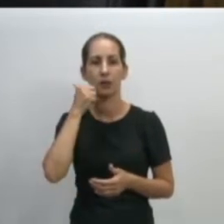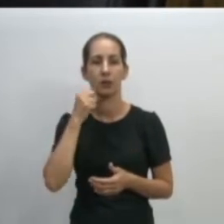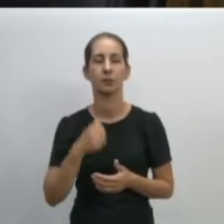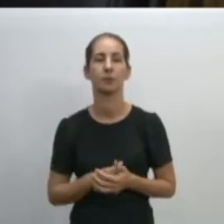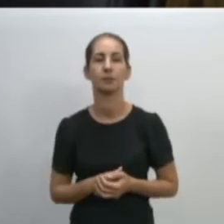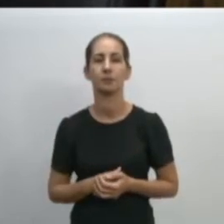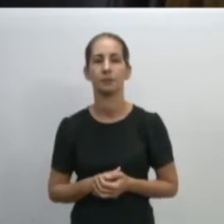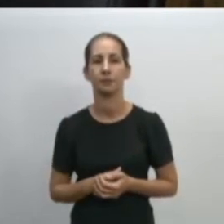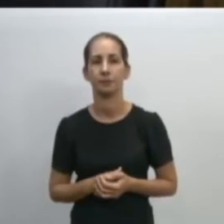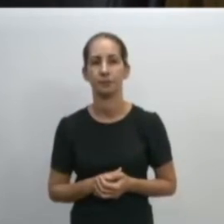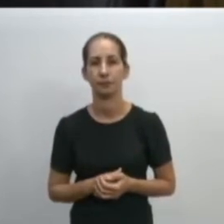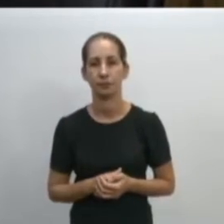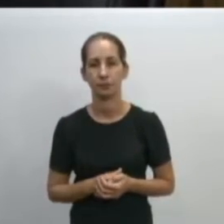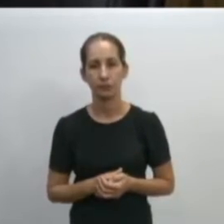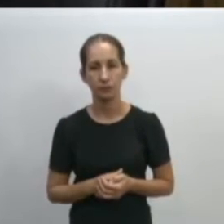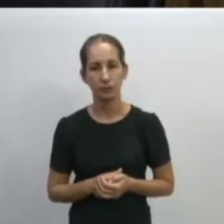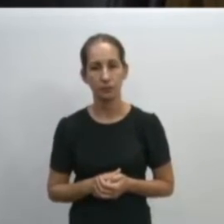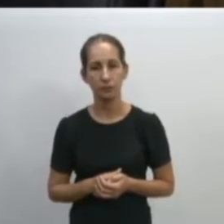Natal.